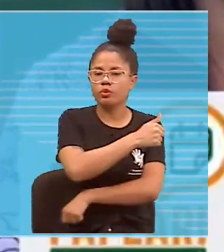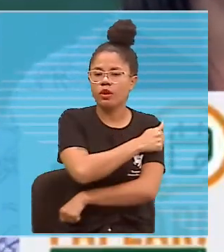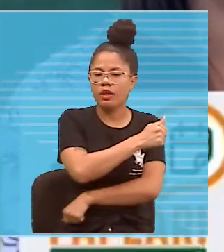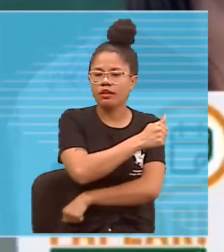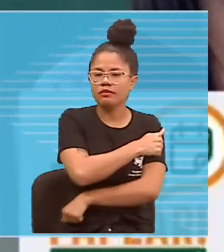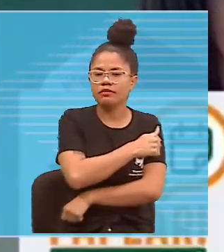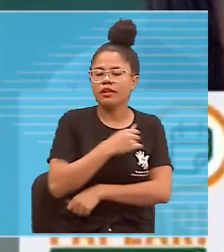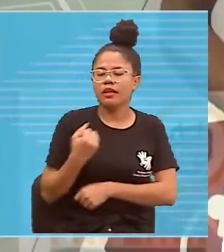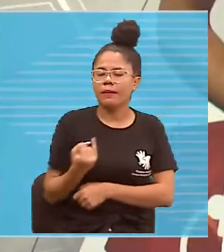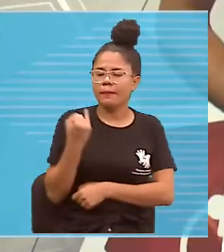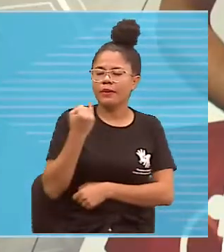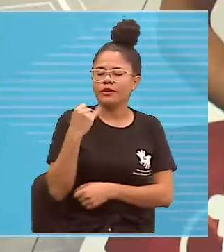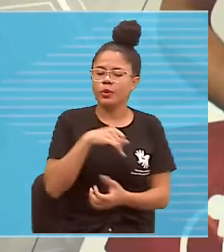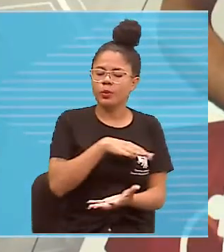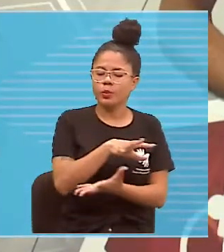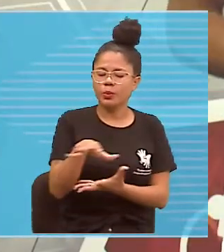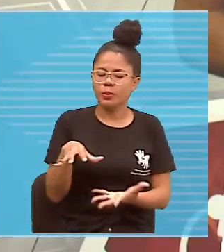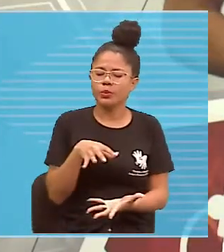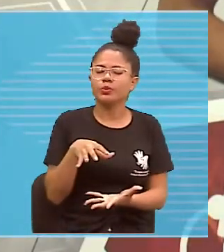vocês.